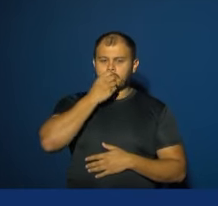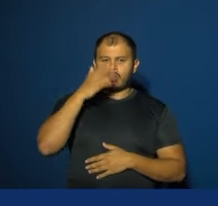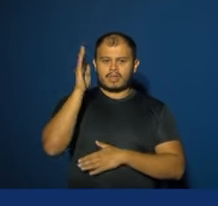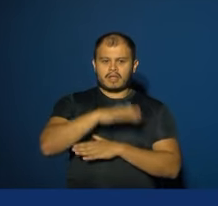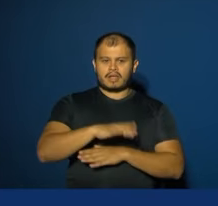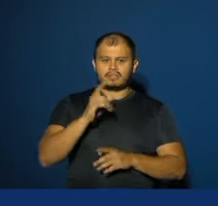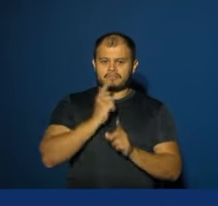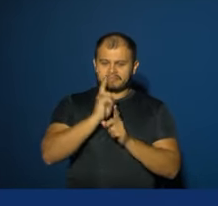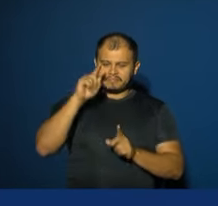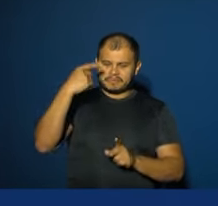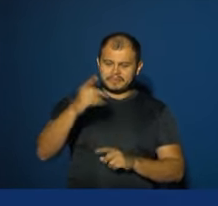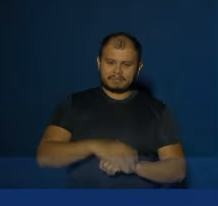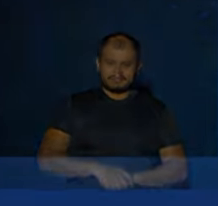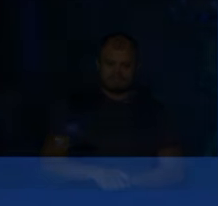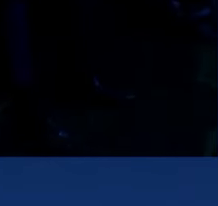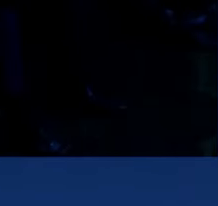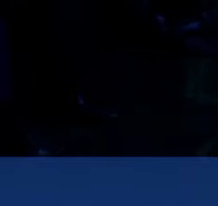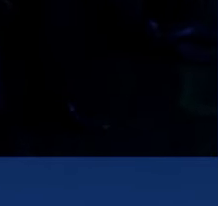tarde até a